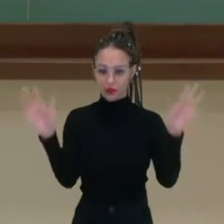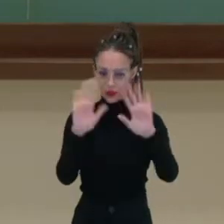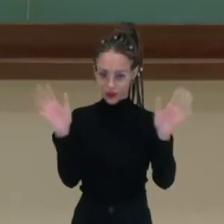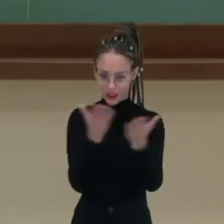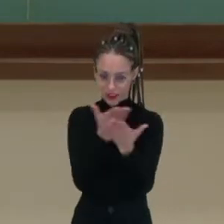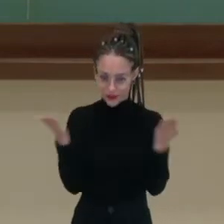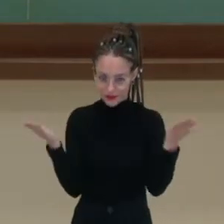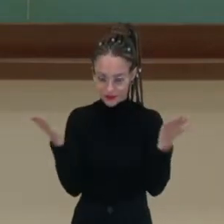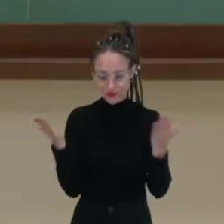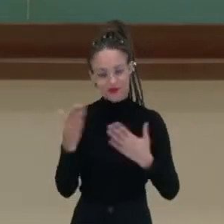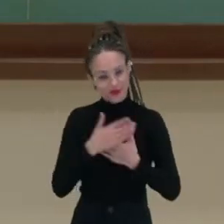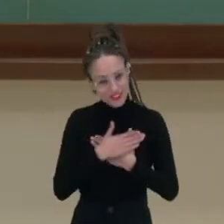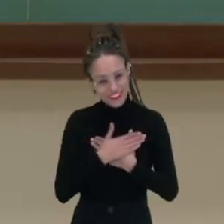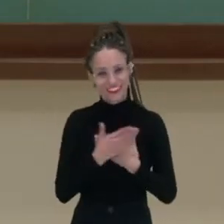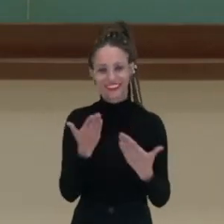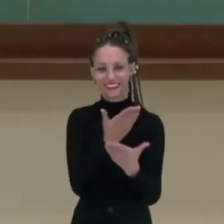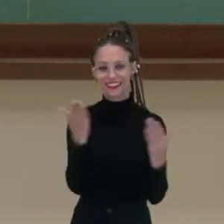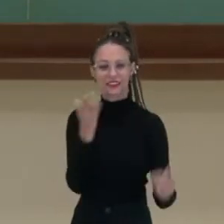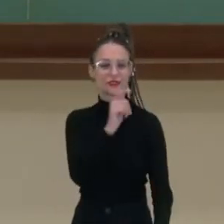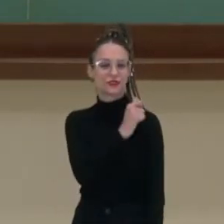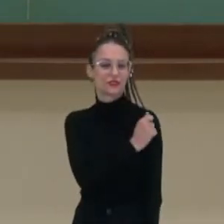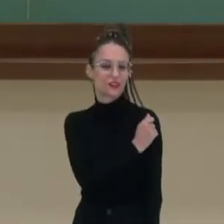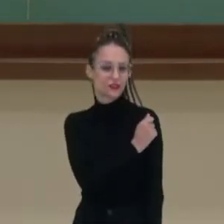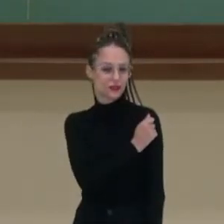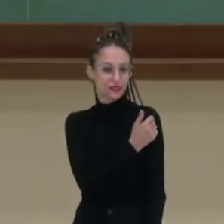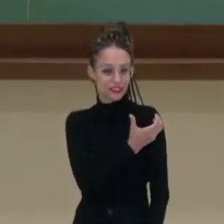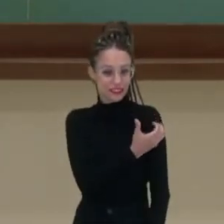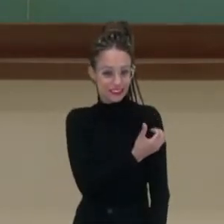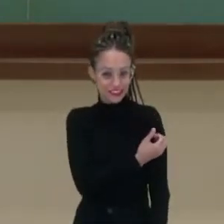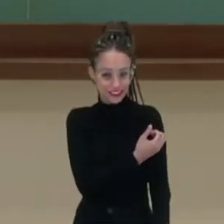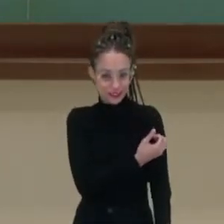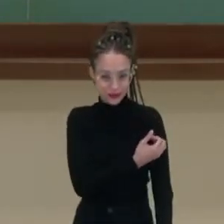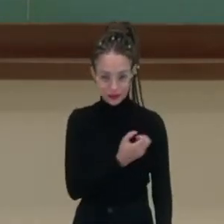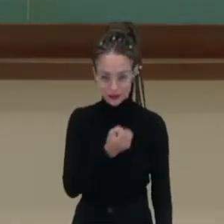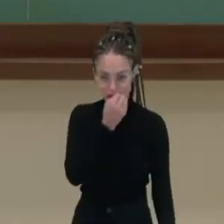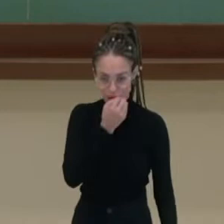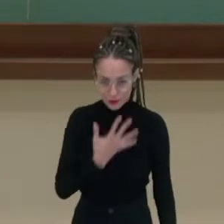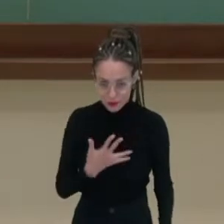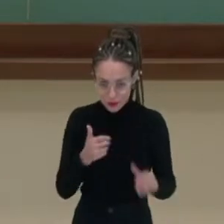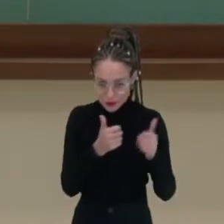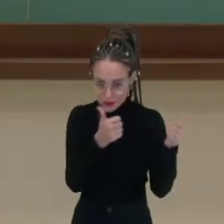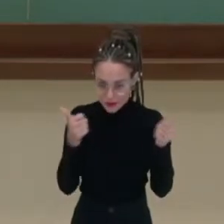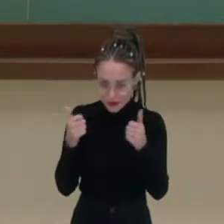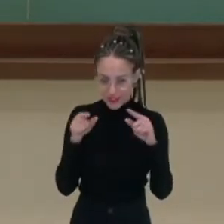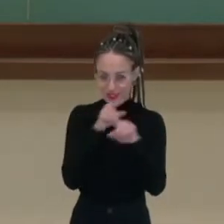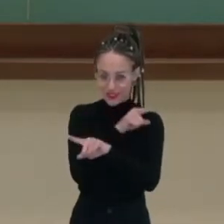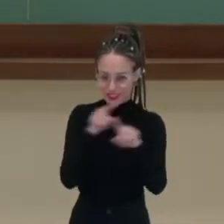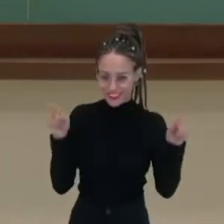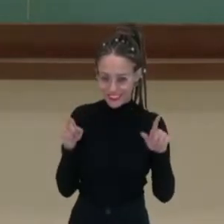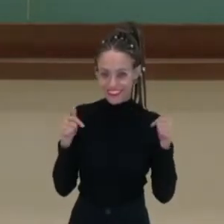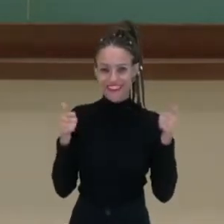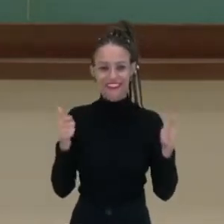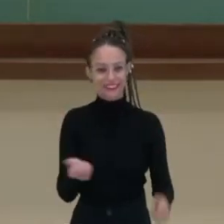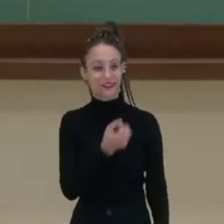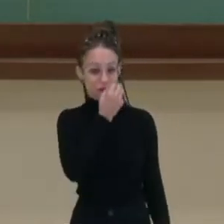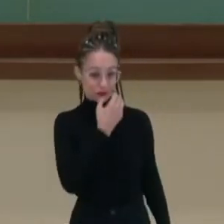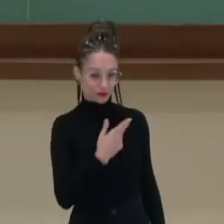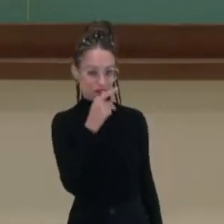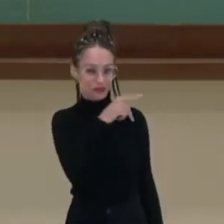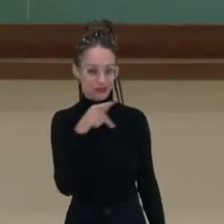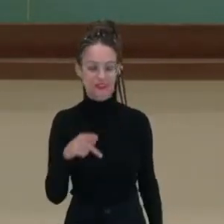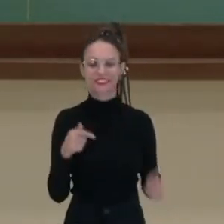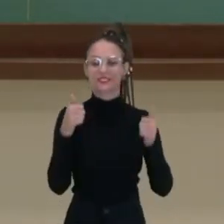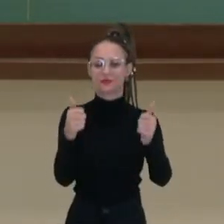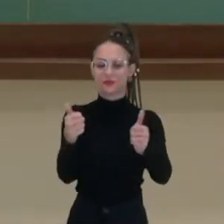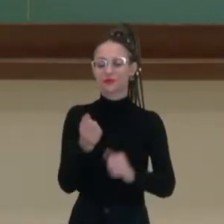Olá, meus queridos e queridas alunas do sexto ano, tudo bem com vocês? Tudo bem,